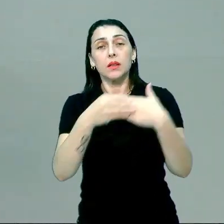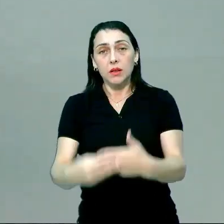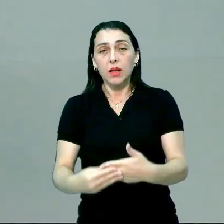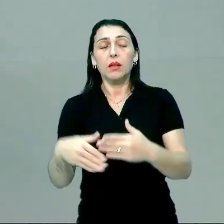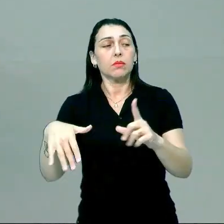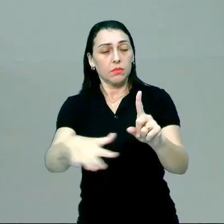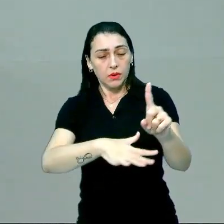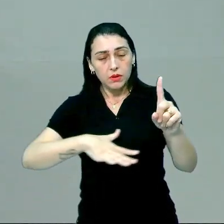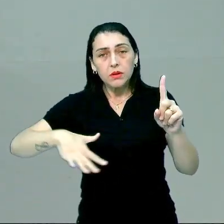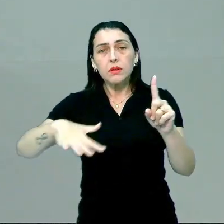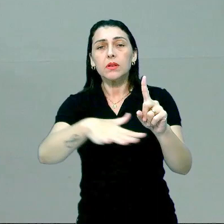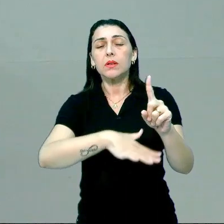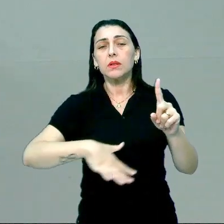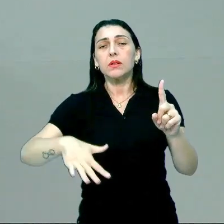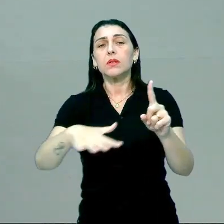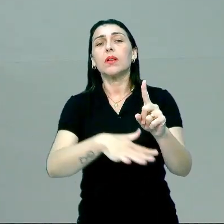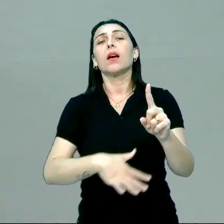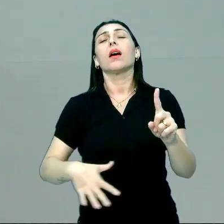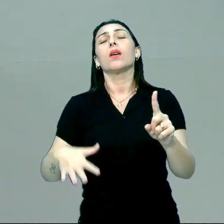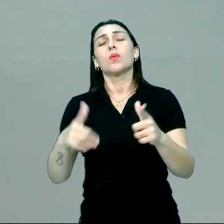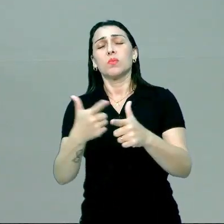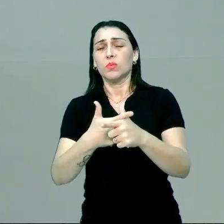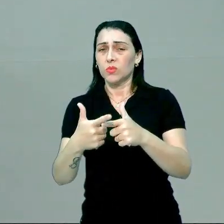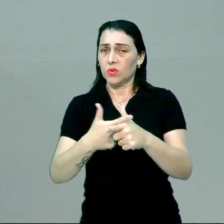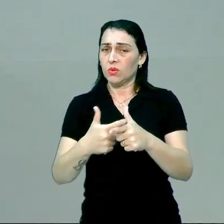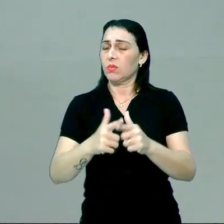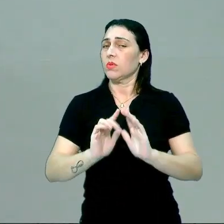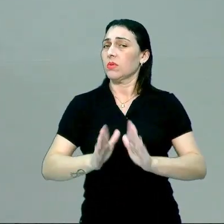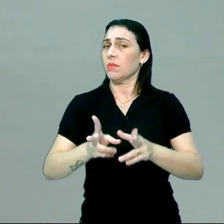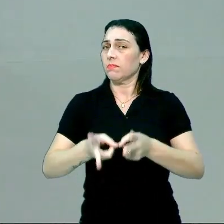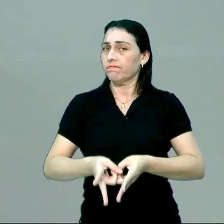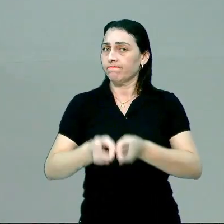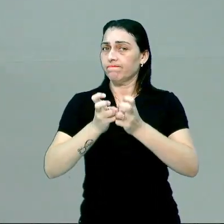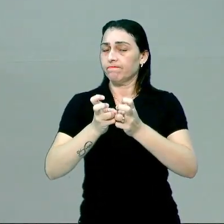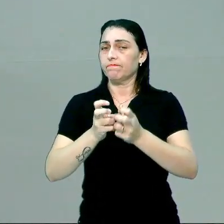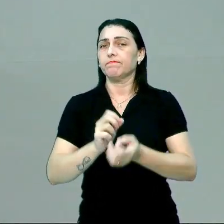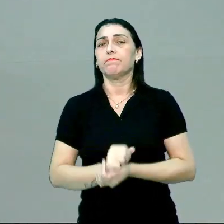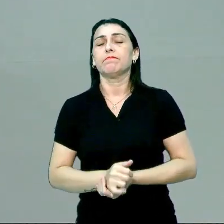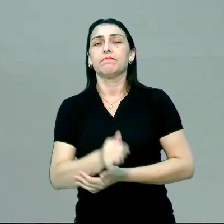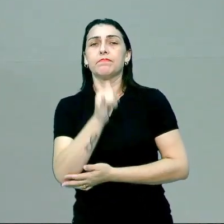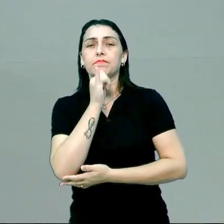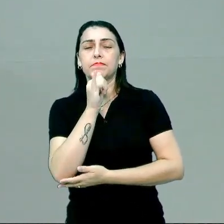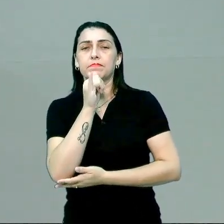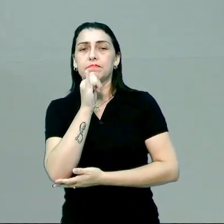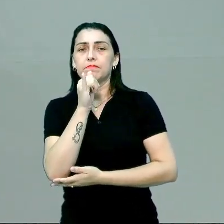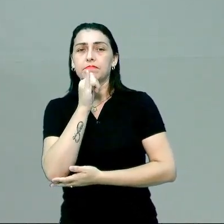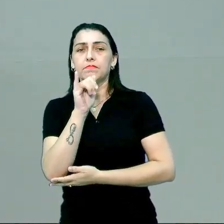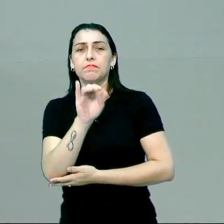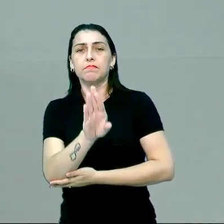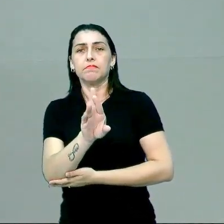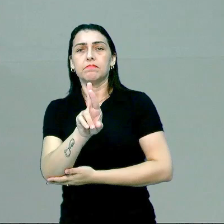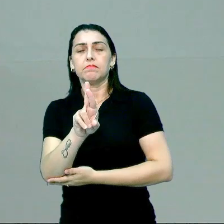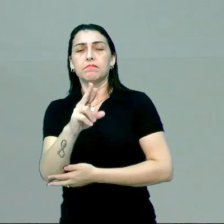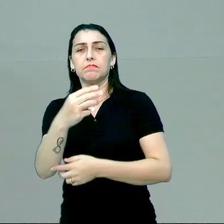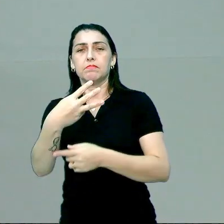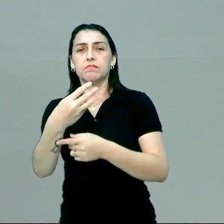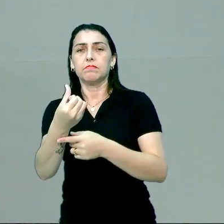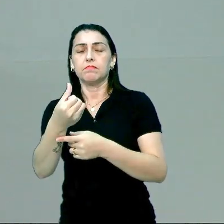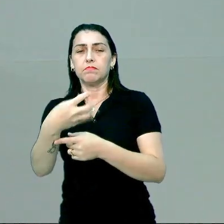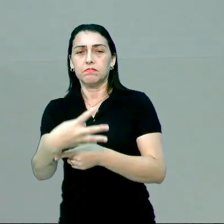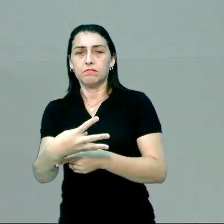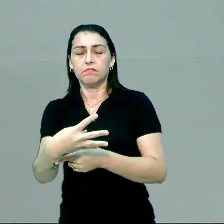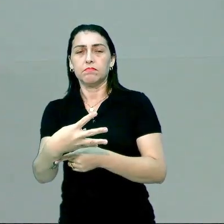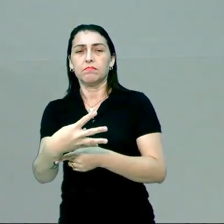para a sociedade todo um transtorno, conforme a gente pode observar. Por exemplo, a BR-364,